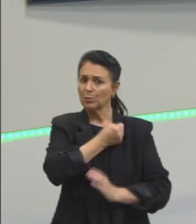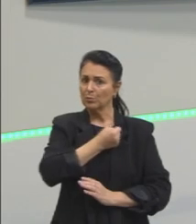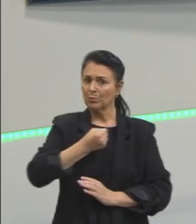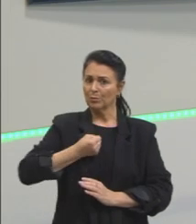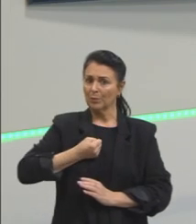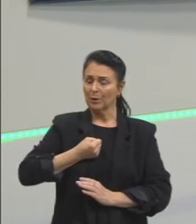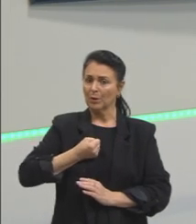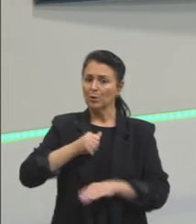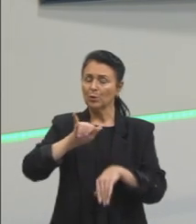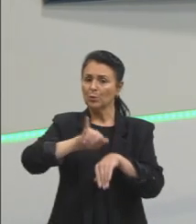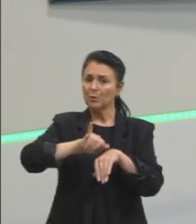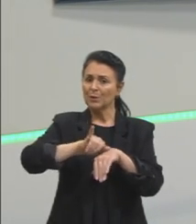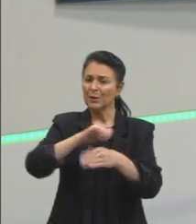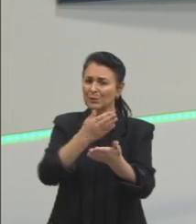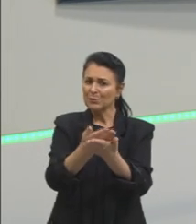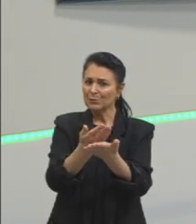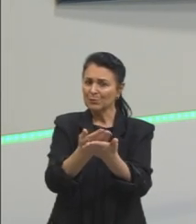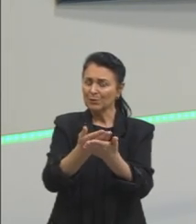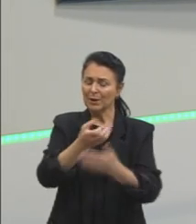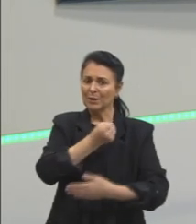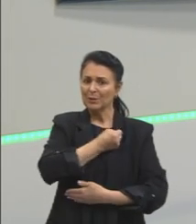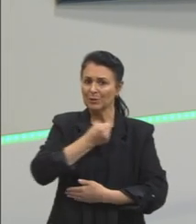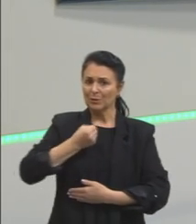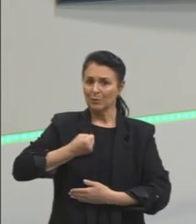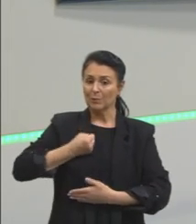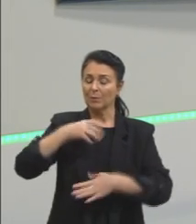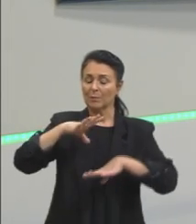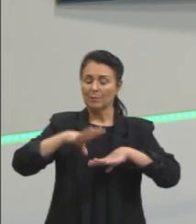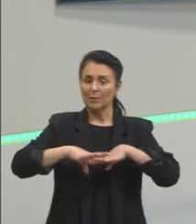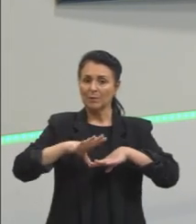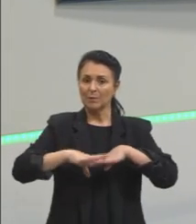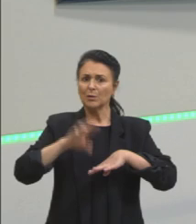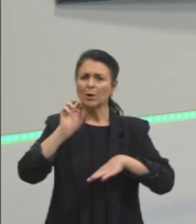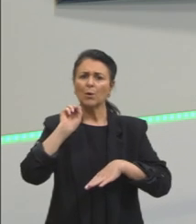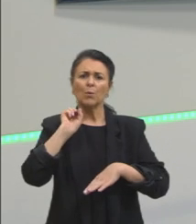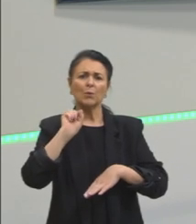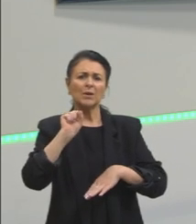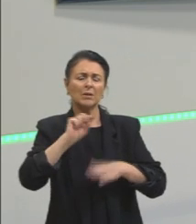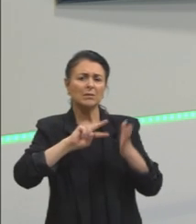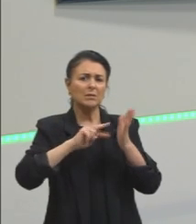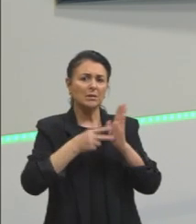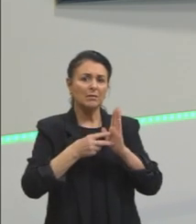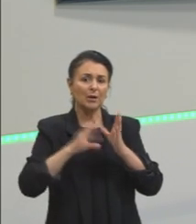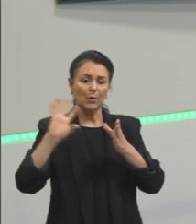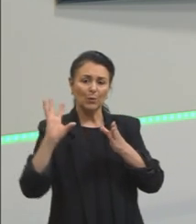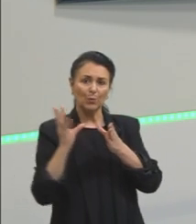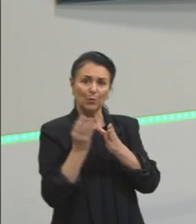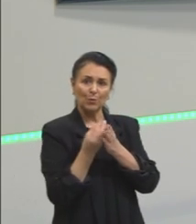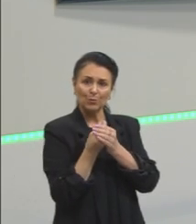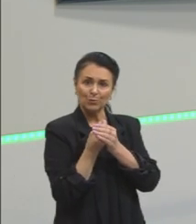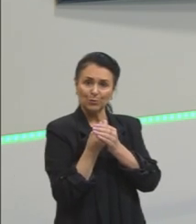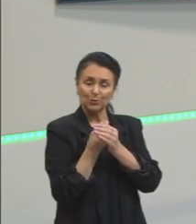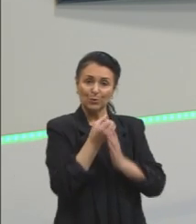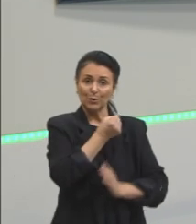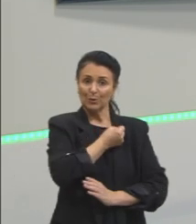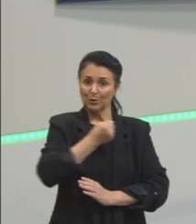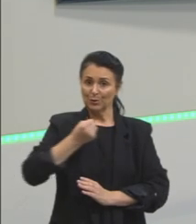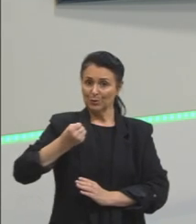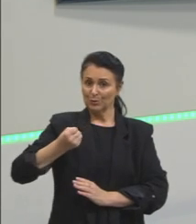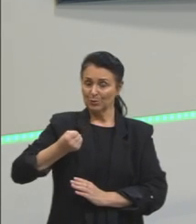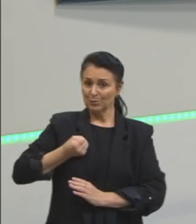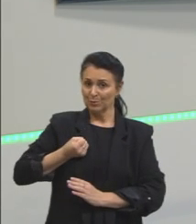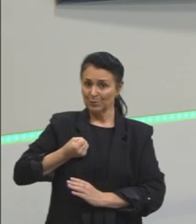e o nosso objeto de estudo são números então para matemática O que é real é os conjuntos dos reais não são números reais